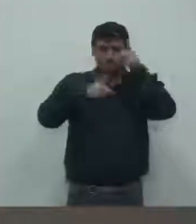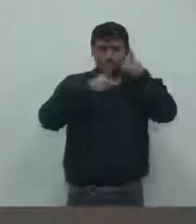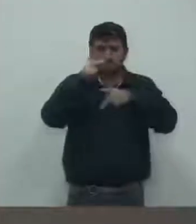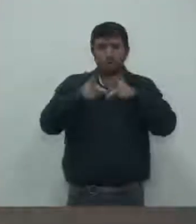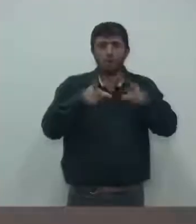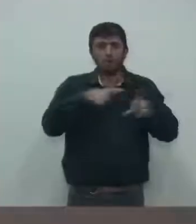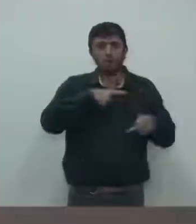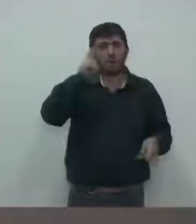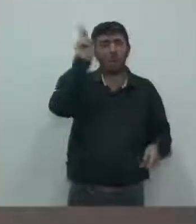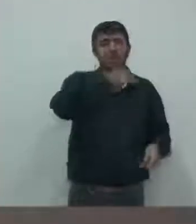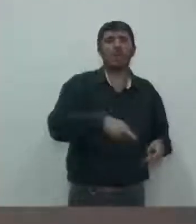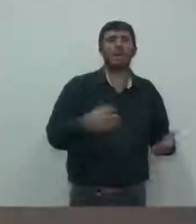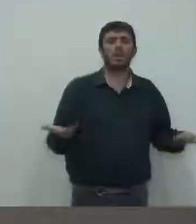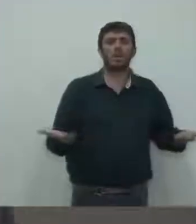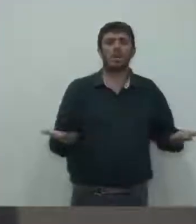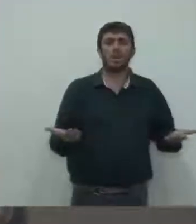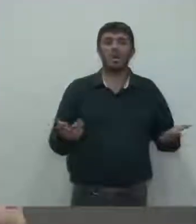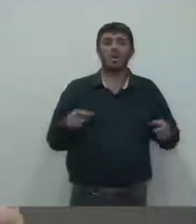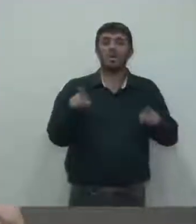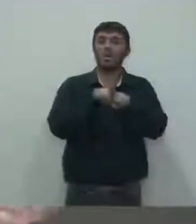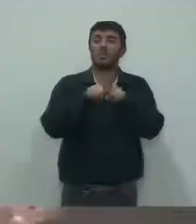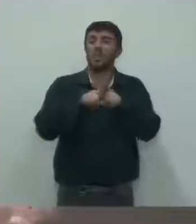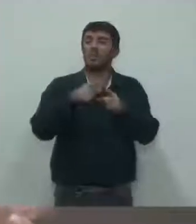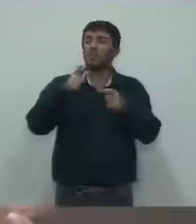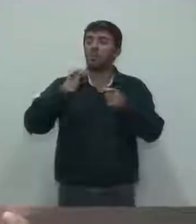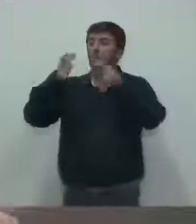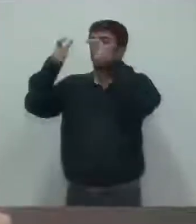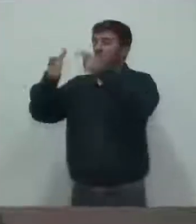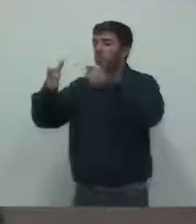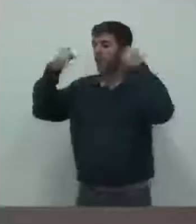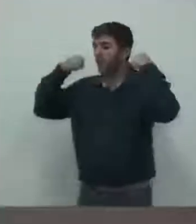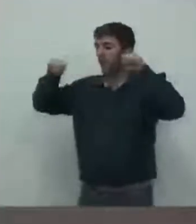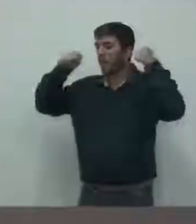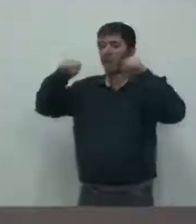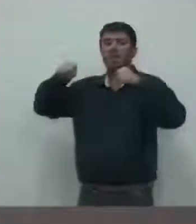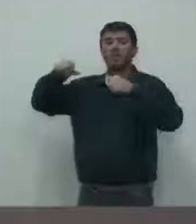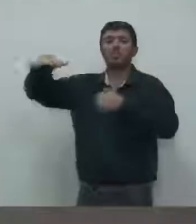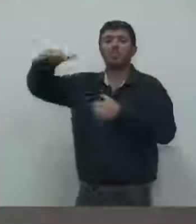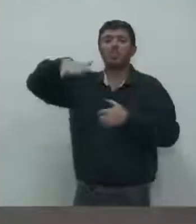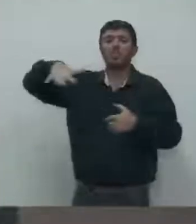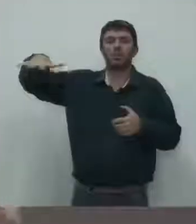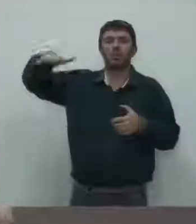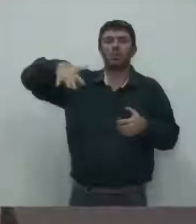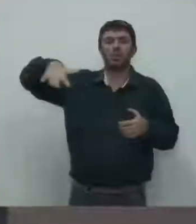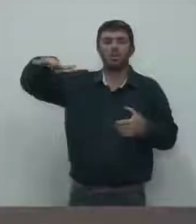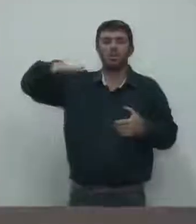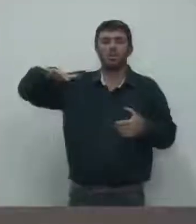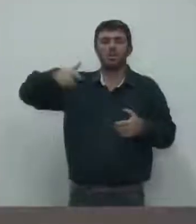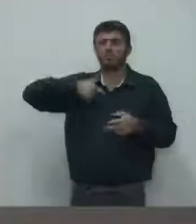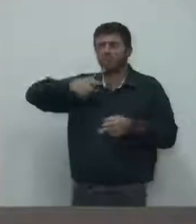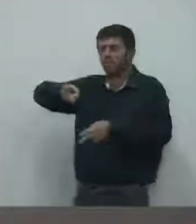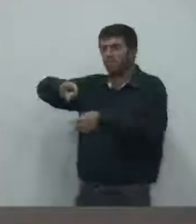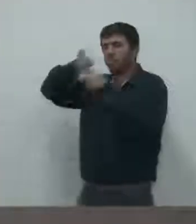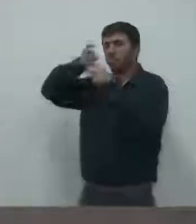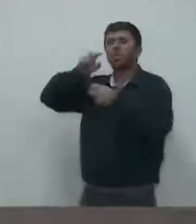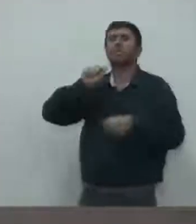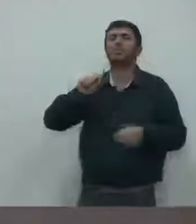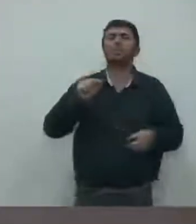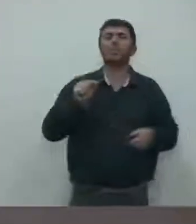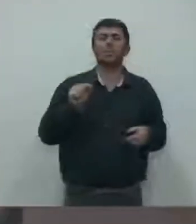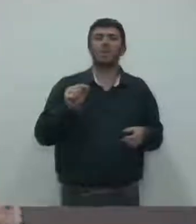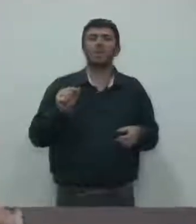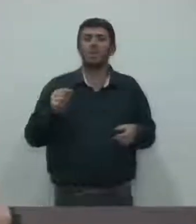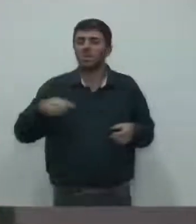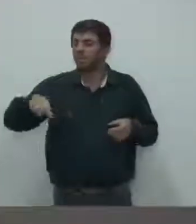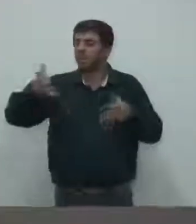Instalação de academia ao ar livre. Não é? O que eu percebo? Que se a gente perguntar, é quase que unânime. Todo mundo quer uma academia ao ar